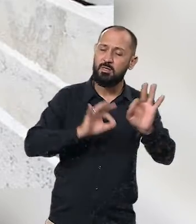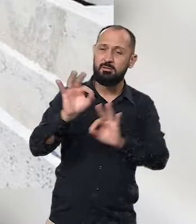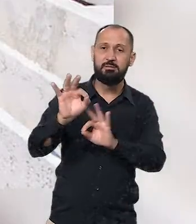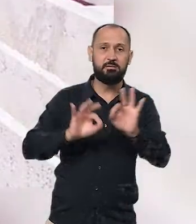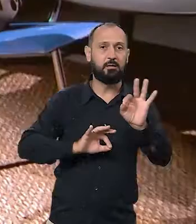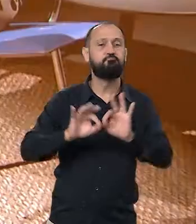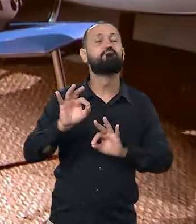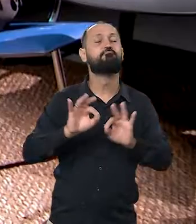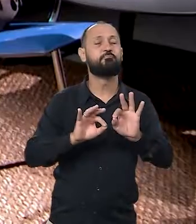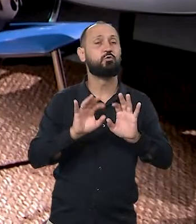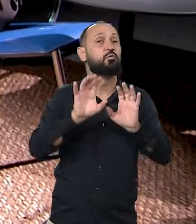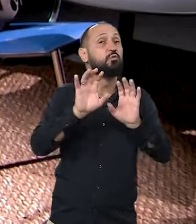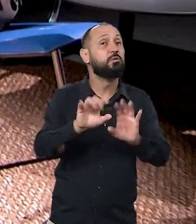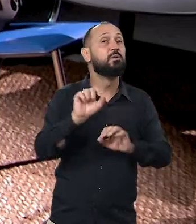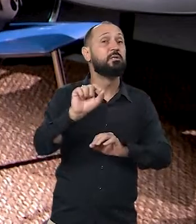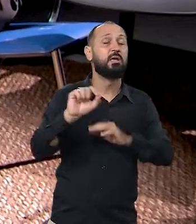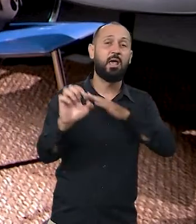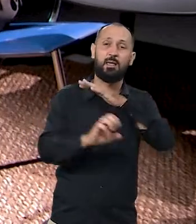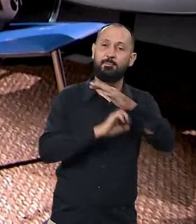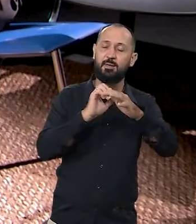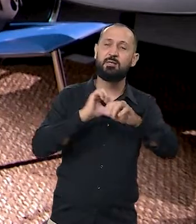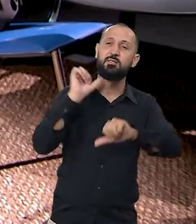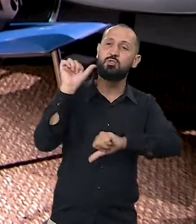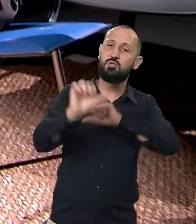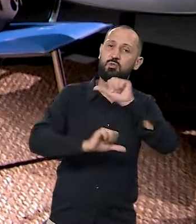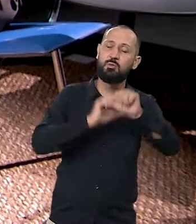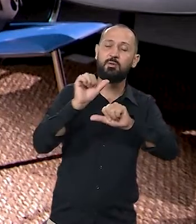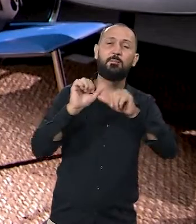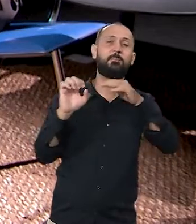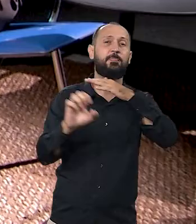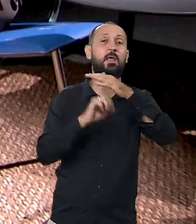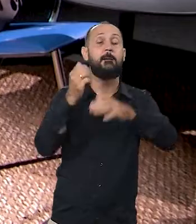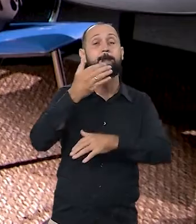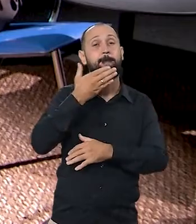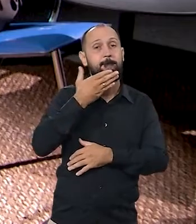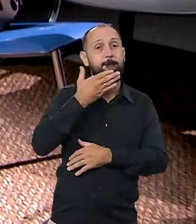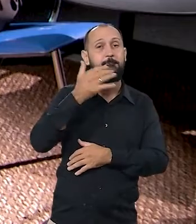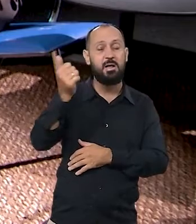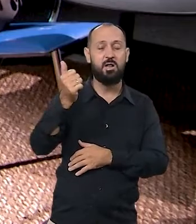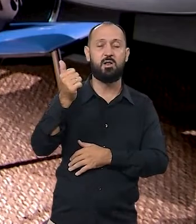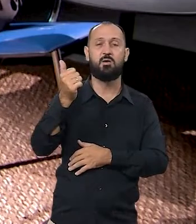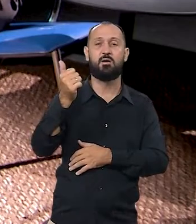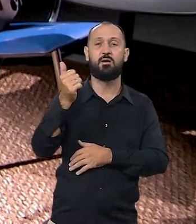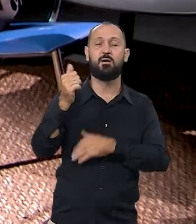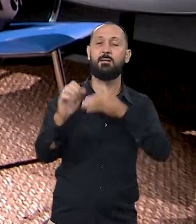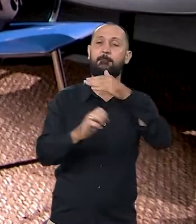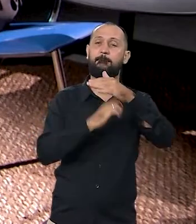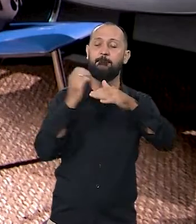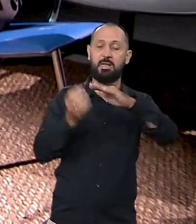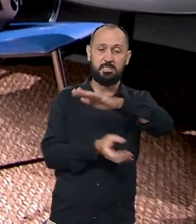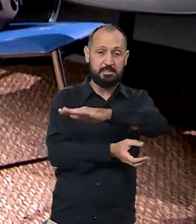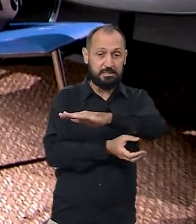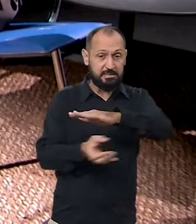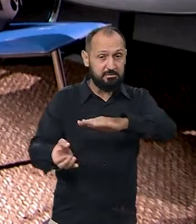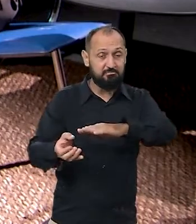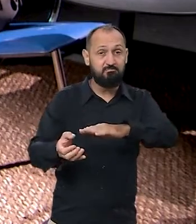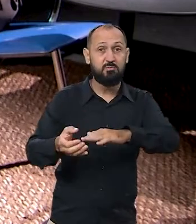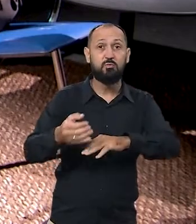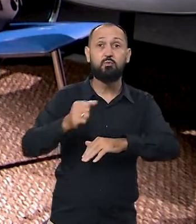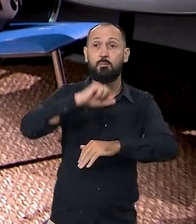processo de reconstrução de forma que a Sanesul se tornou uma das melhores companhias de saneamento do país, um